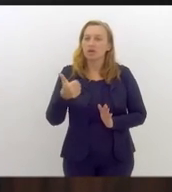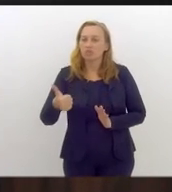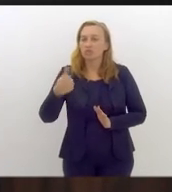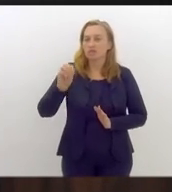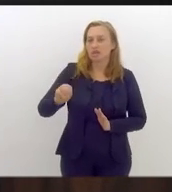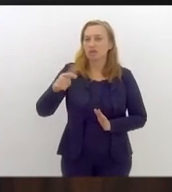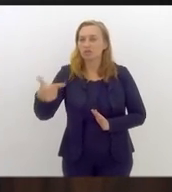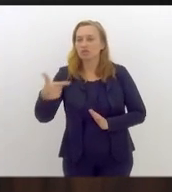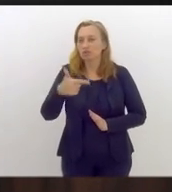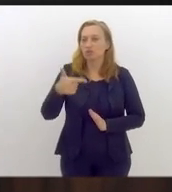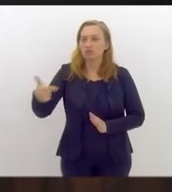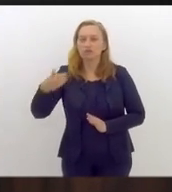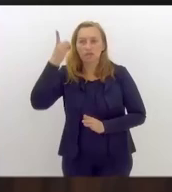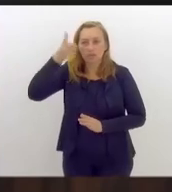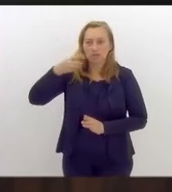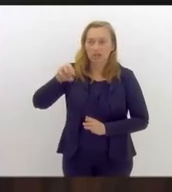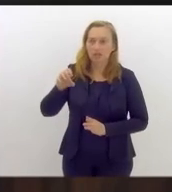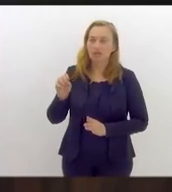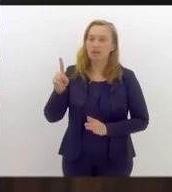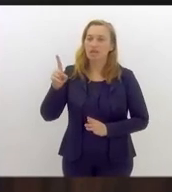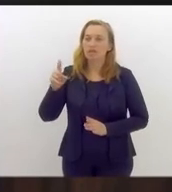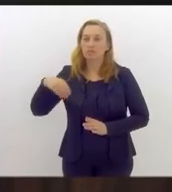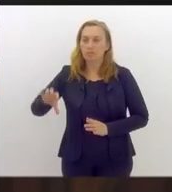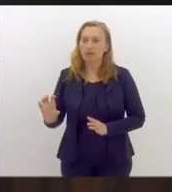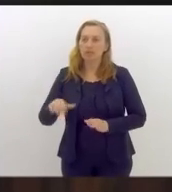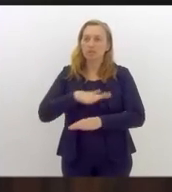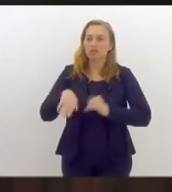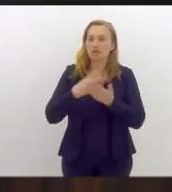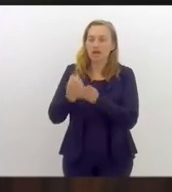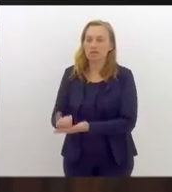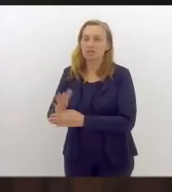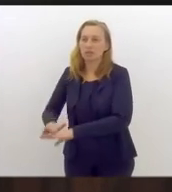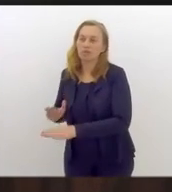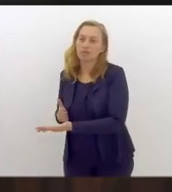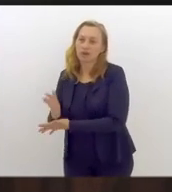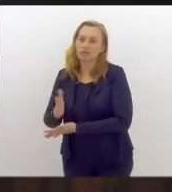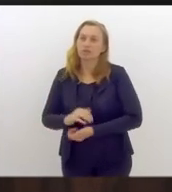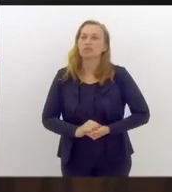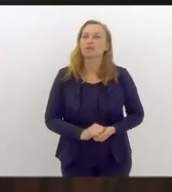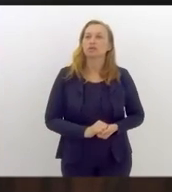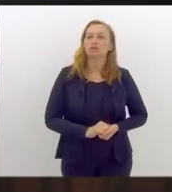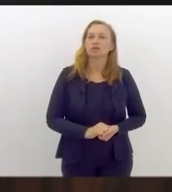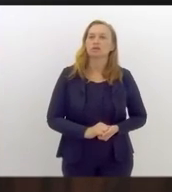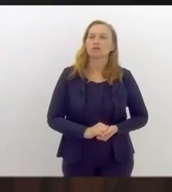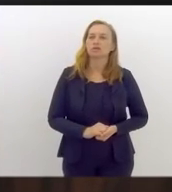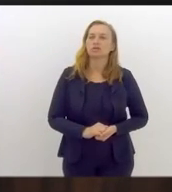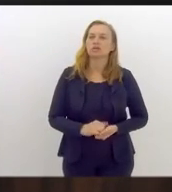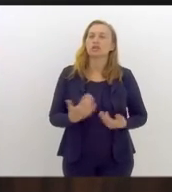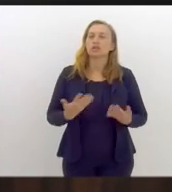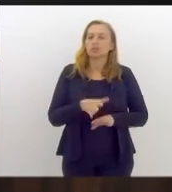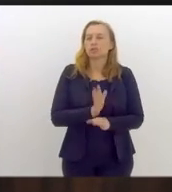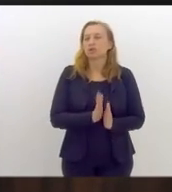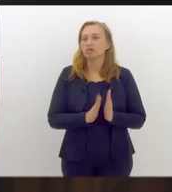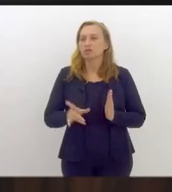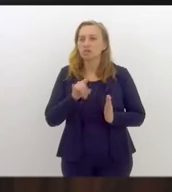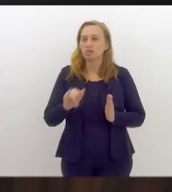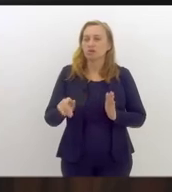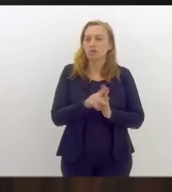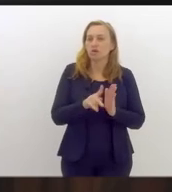6102 de 22, do deputado Carlos Mink. Senhores que aprovam, permaneçam como estão, aprovado. Inclusão na ordem do dia do